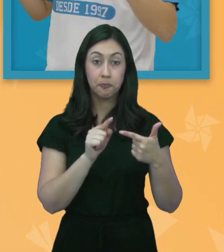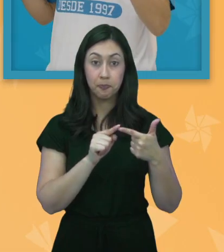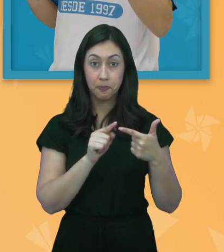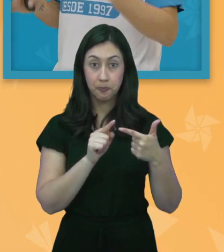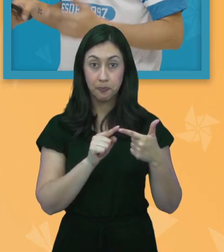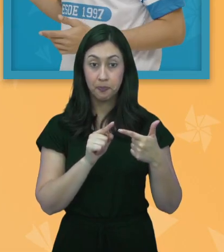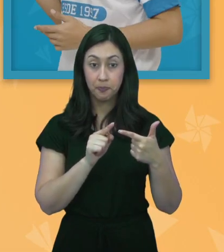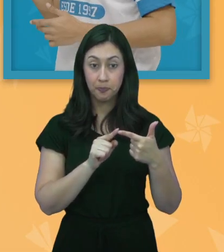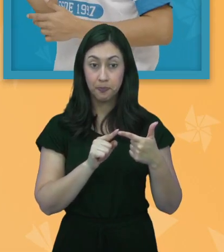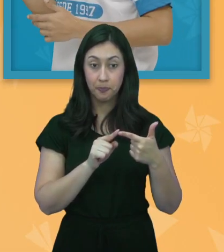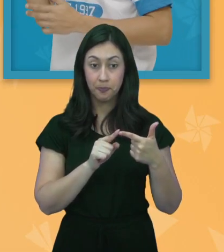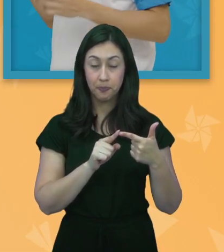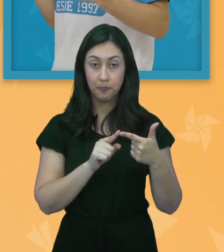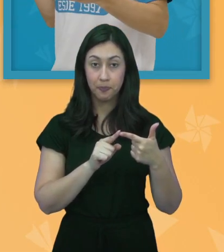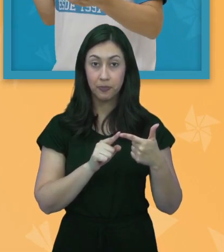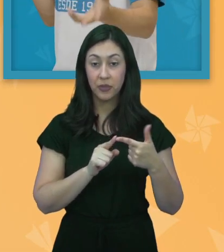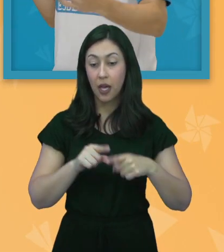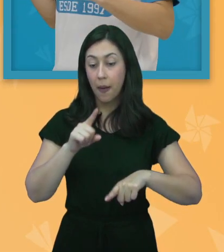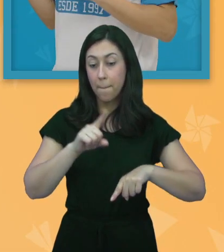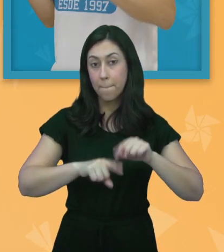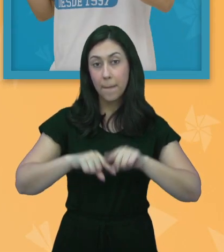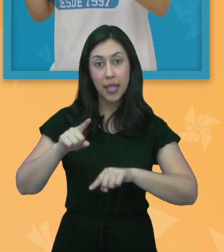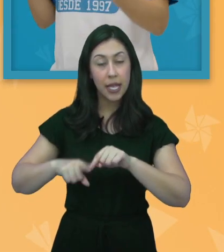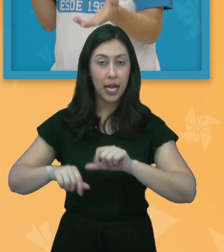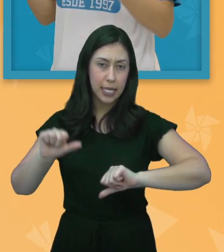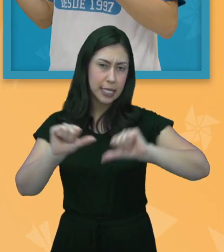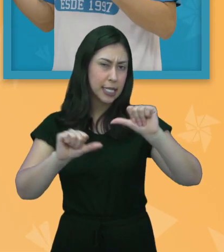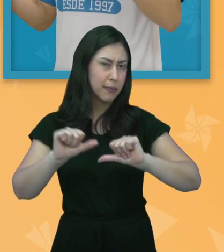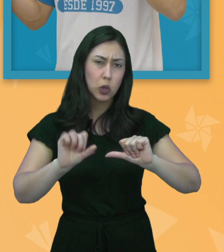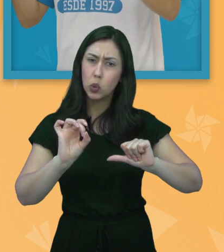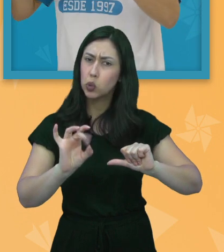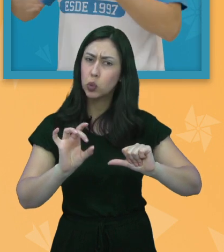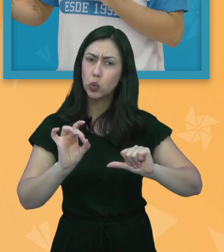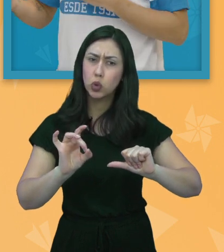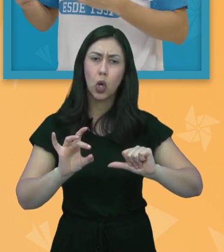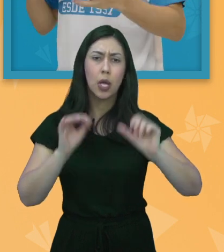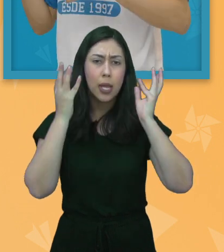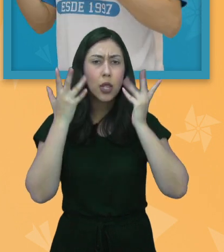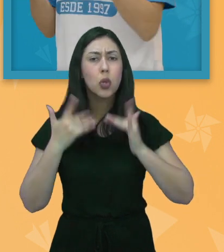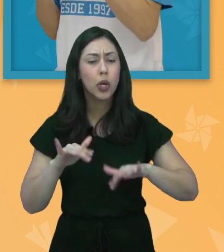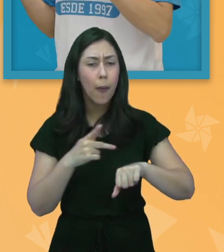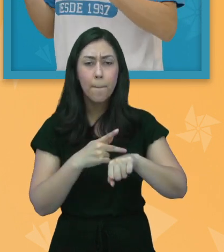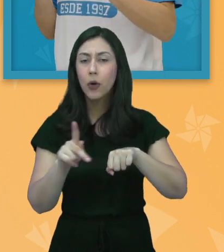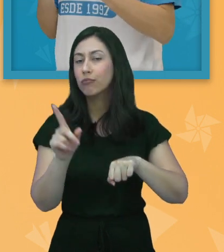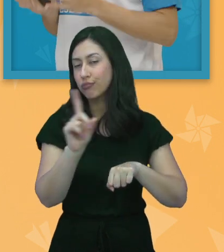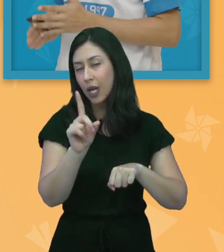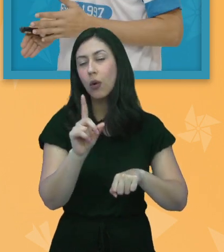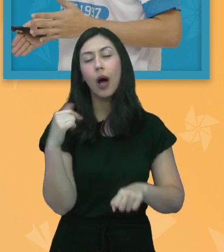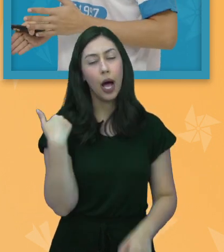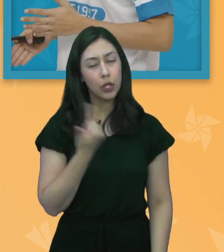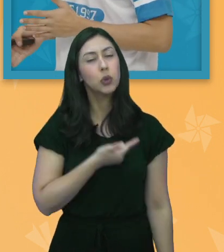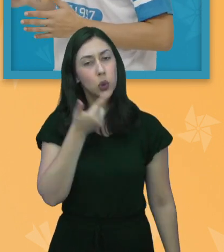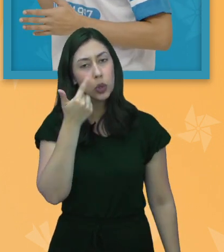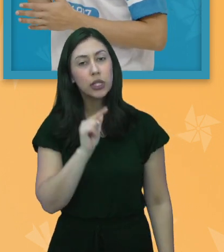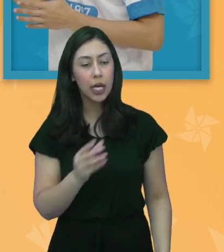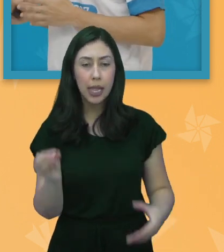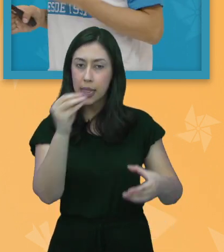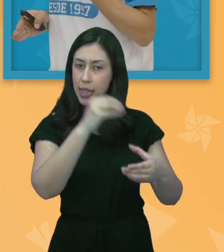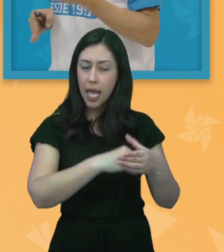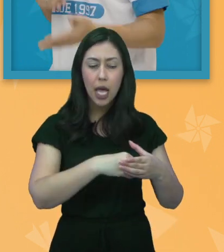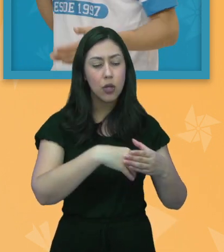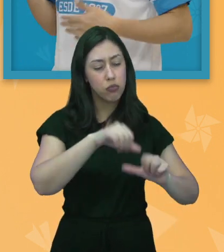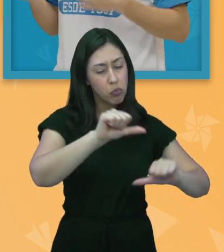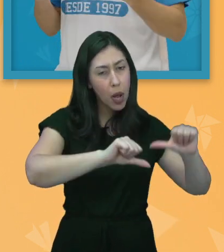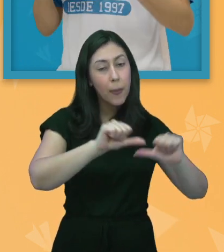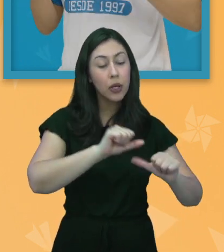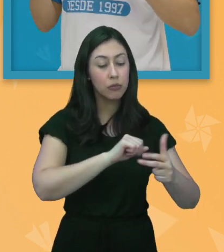misturas. E materiais quimicamente puros são de origem natural? Não, a gente consegue sintetizar e purificar eles em laboratório também. E